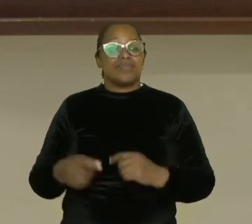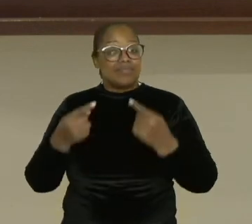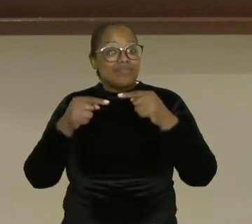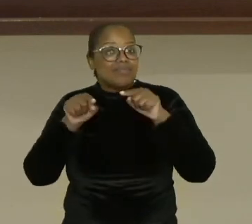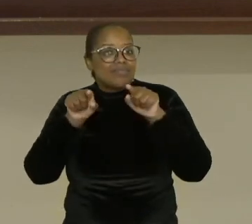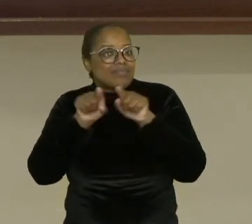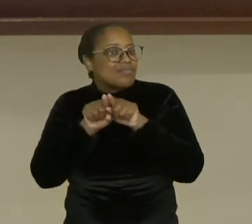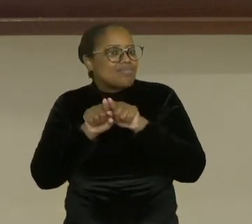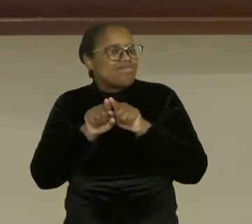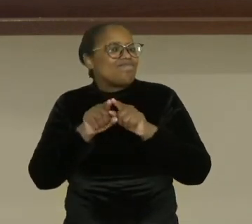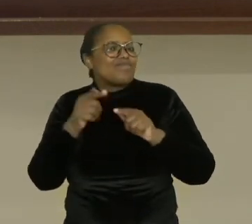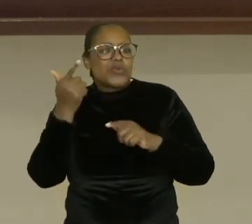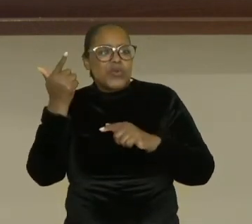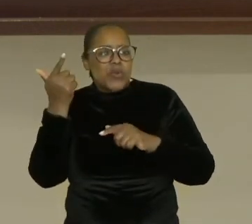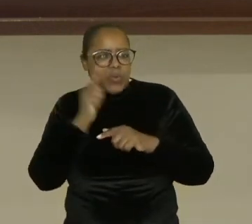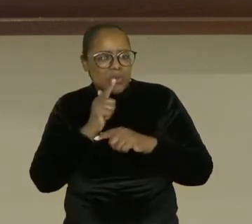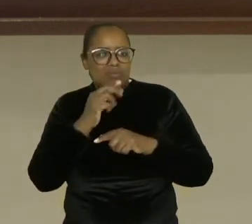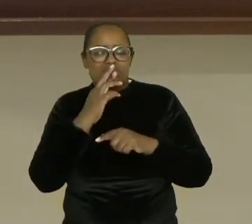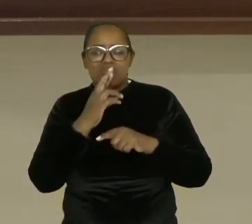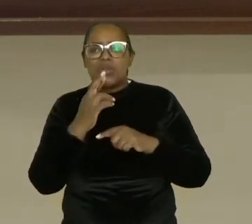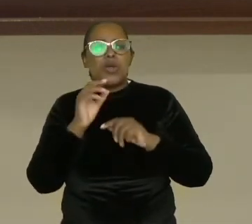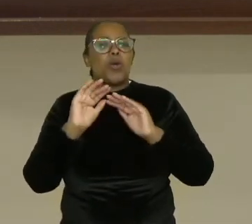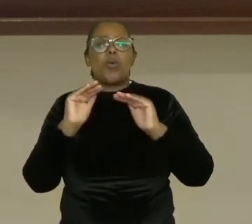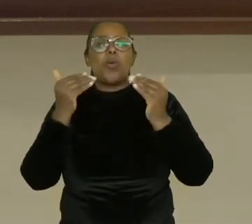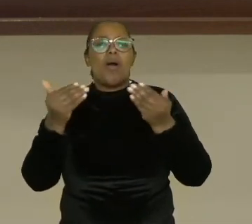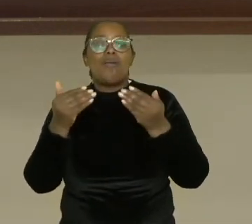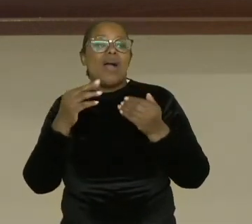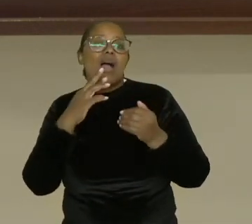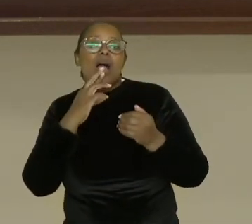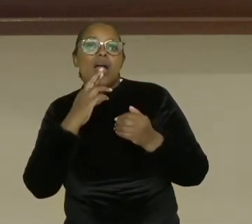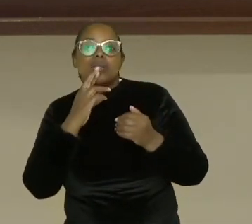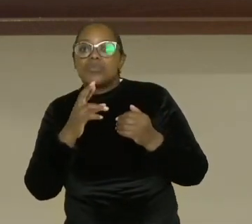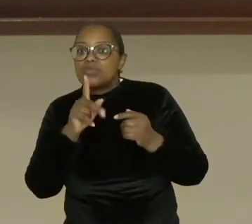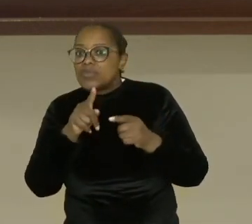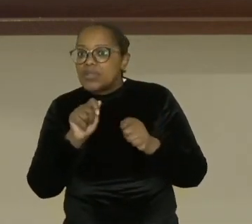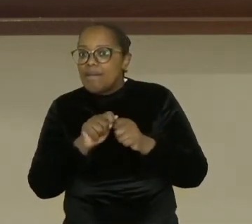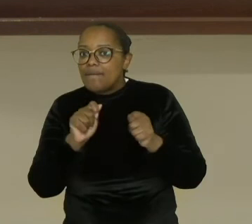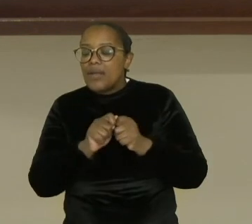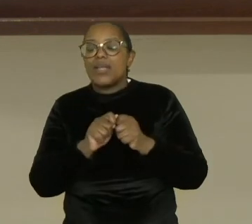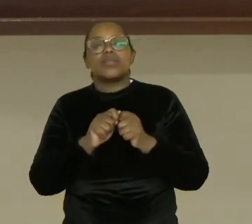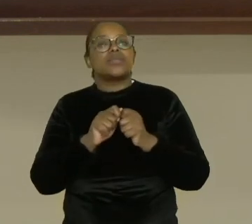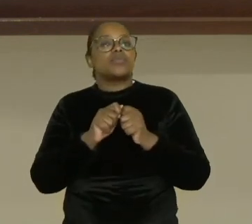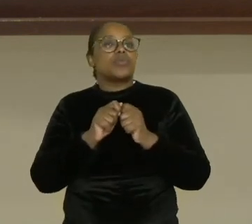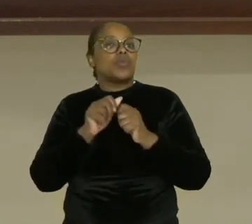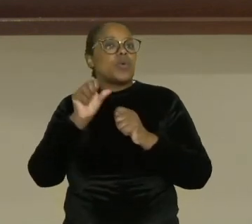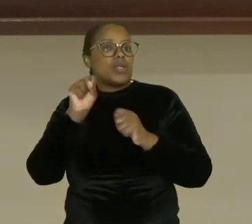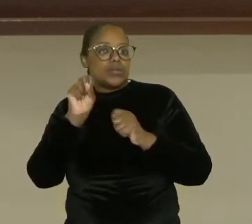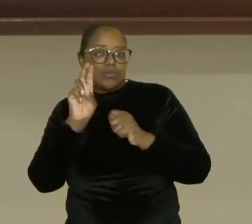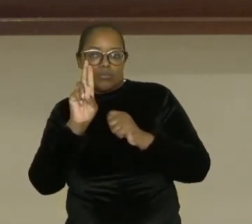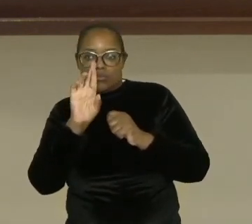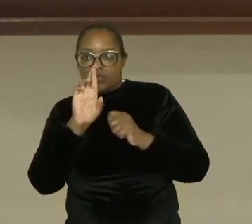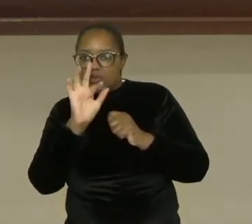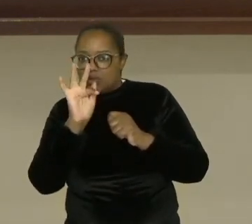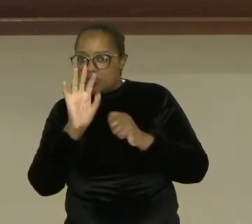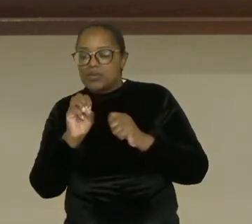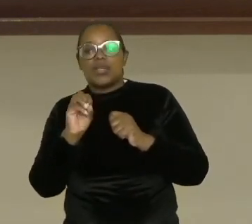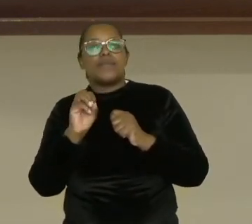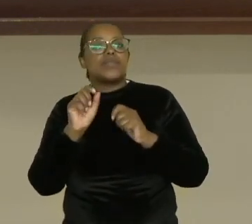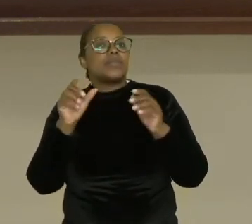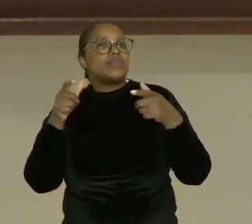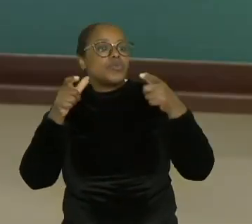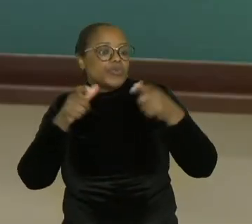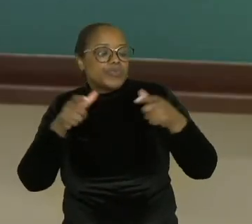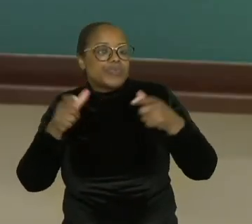Voltamos. E aí, qual a relação que você fez do surf para a preservação dos espaços naturais onde a prática do surf